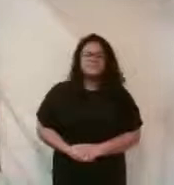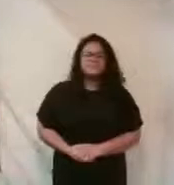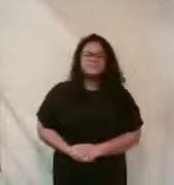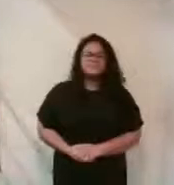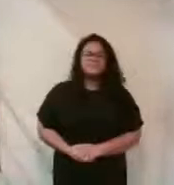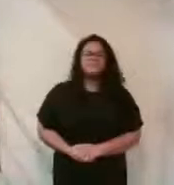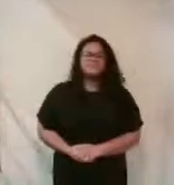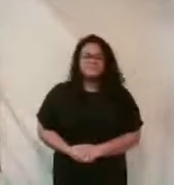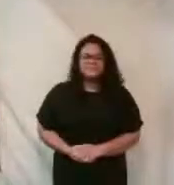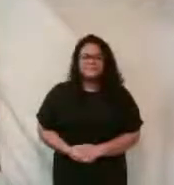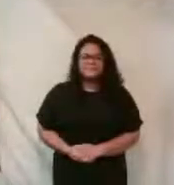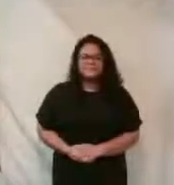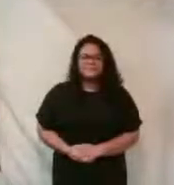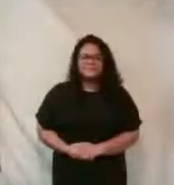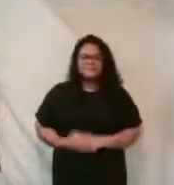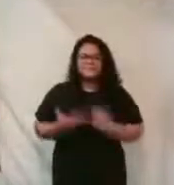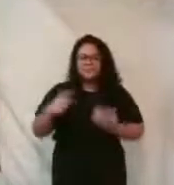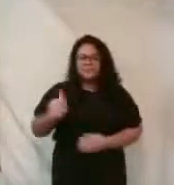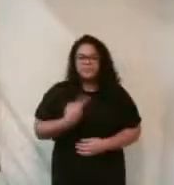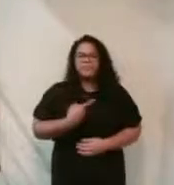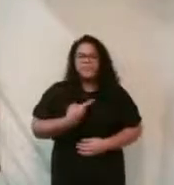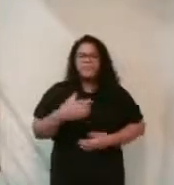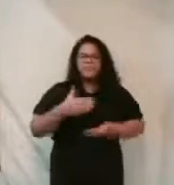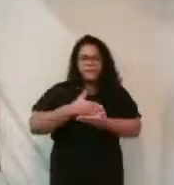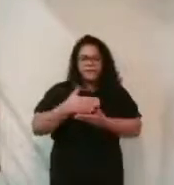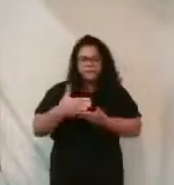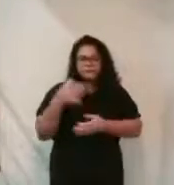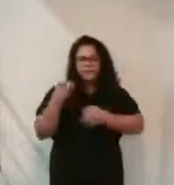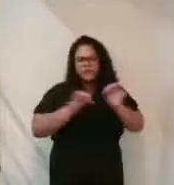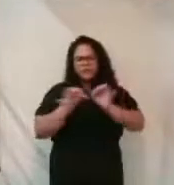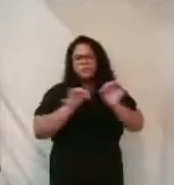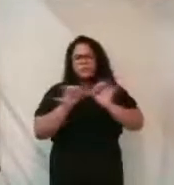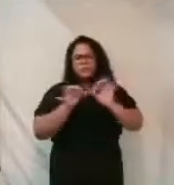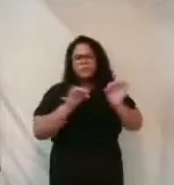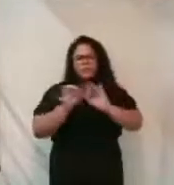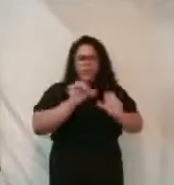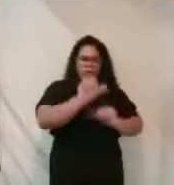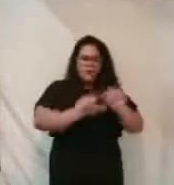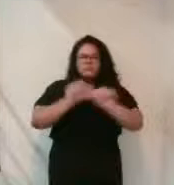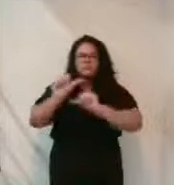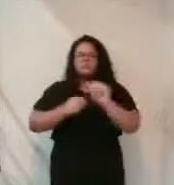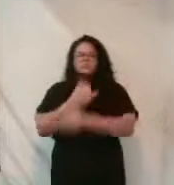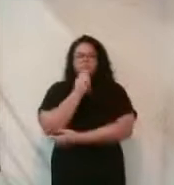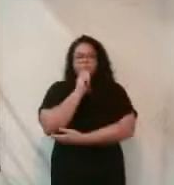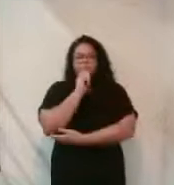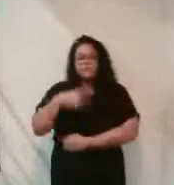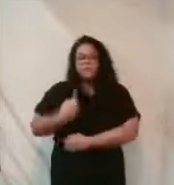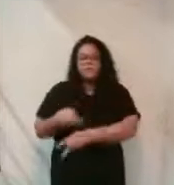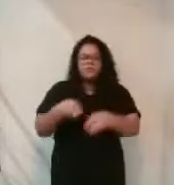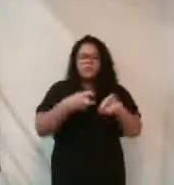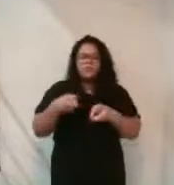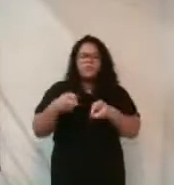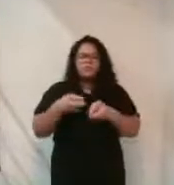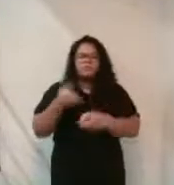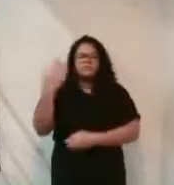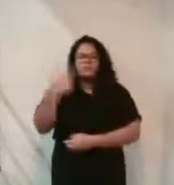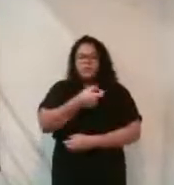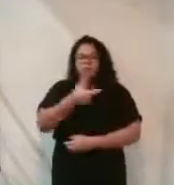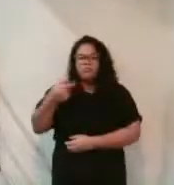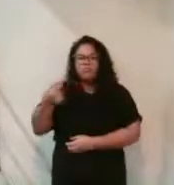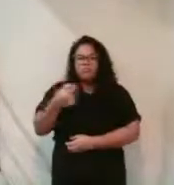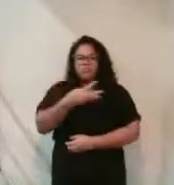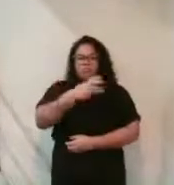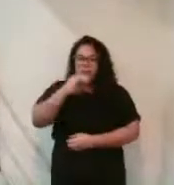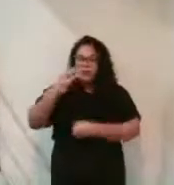gente já está começando a fazer com esse acompanhamento. Por exemplo, a gente identificou 30 municípios em 2020 que estavam